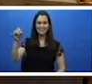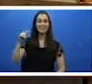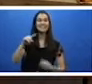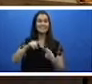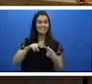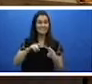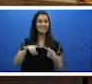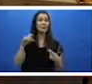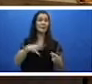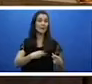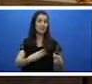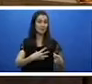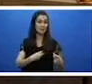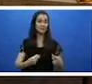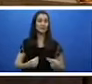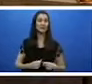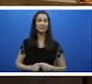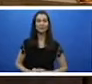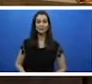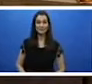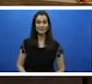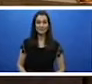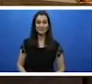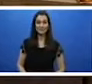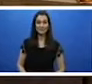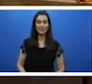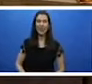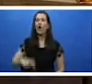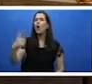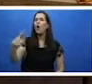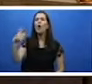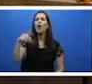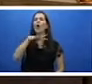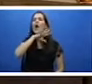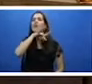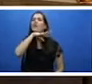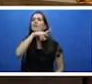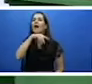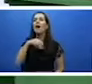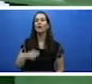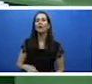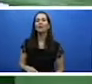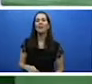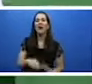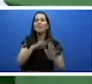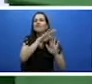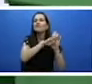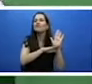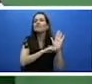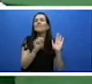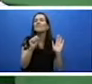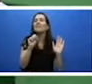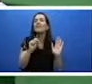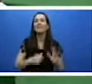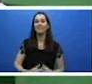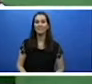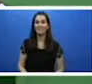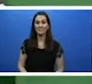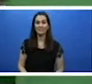é um macaquinho. Agora o outro animal aqui, da outra ficha. Quem sou eu? Vamos lá.